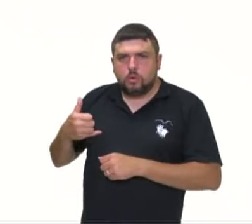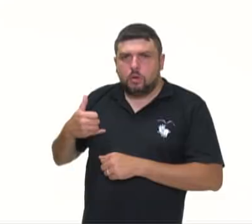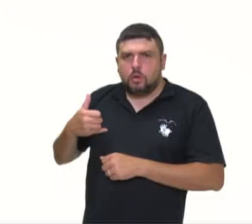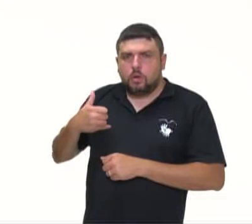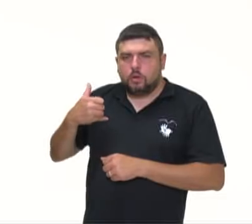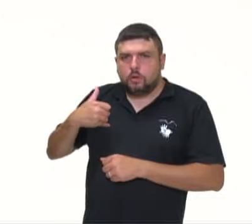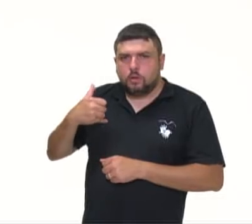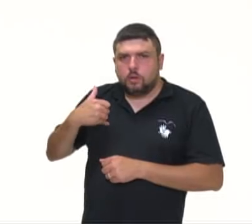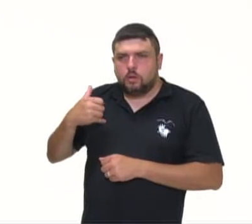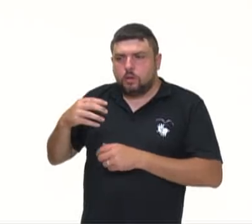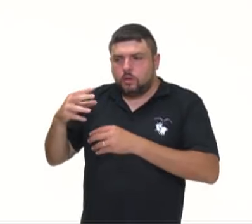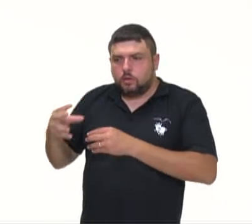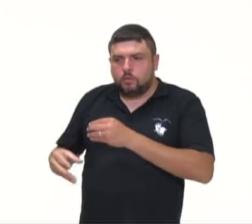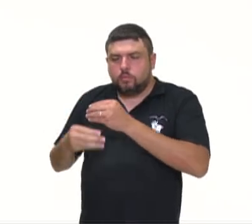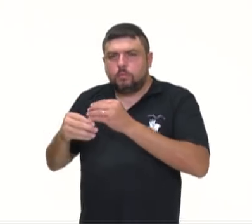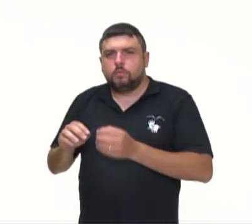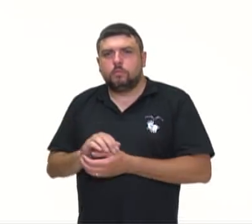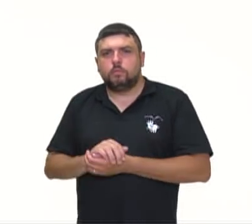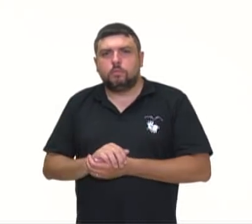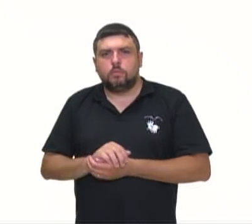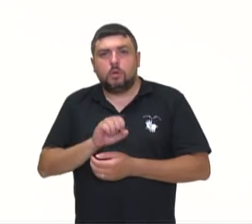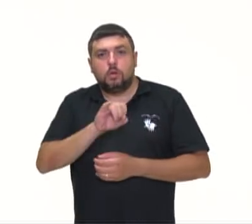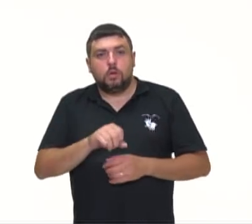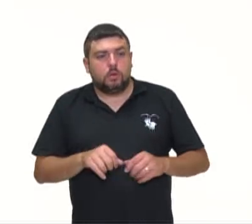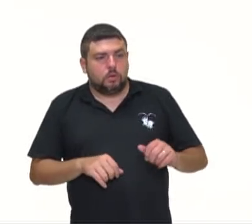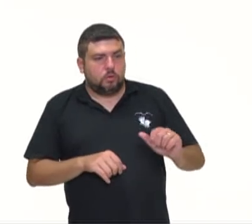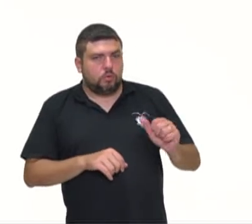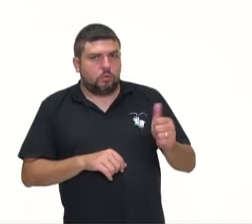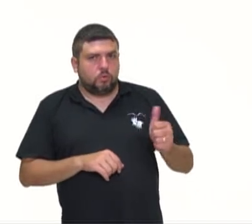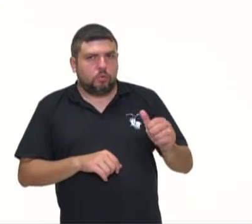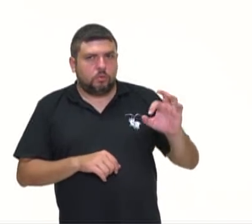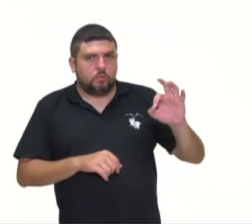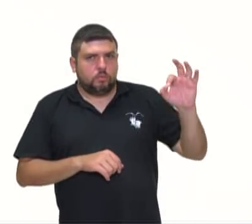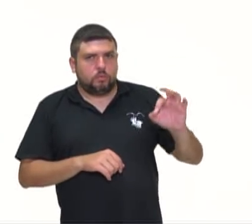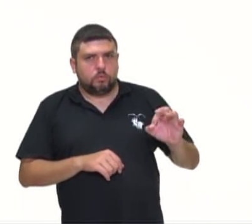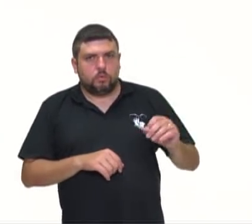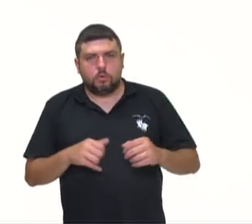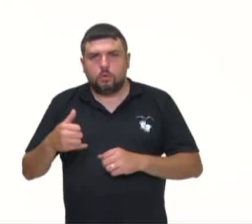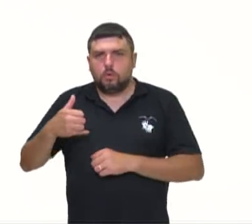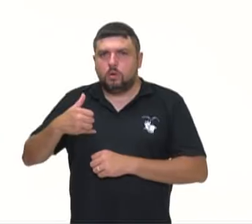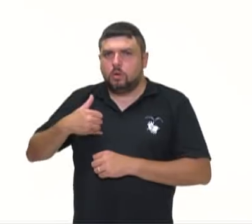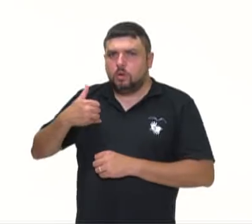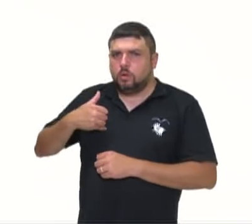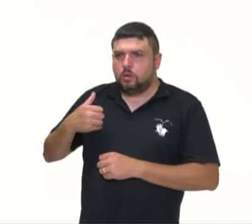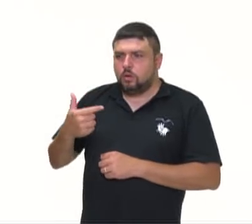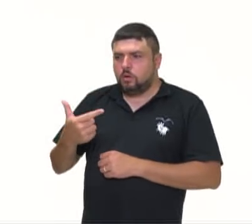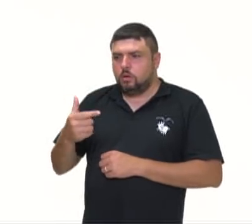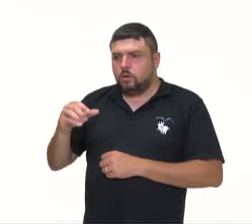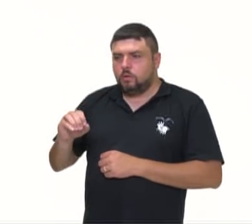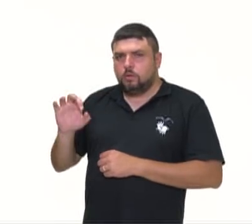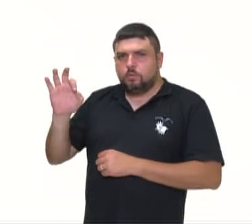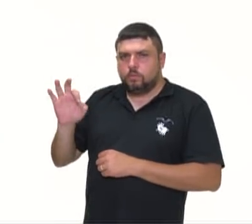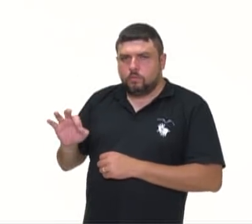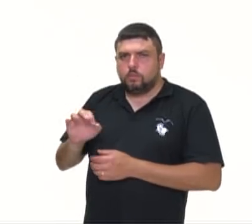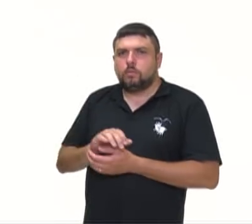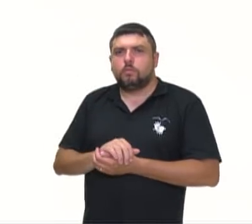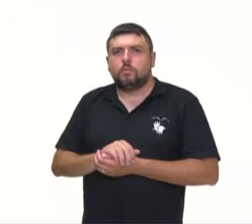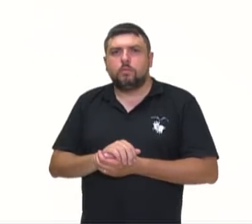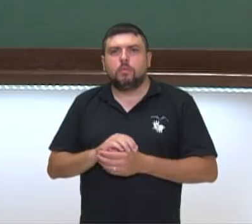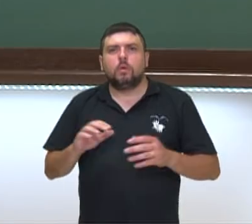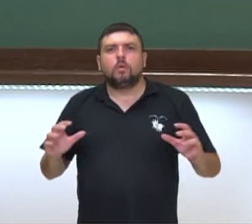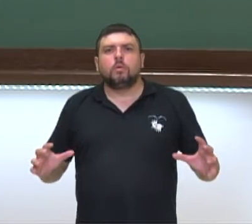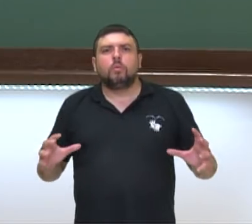Se o reajuste anual é de 11% e a faixa de idade é de 20%, qual foi